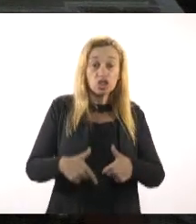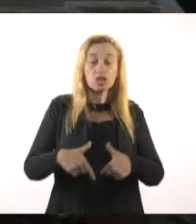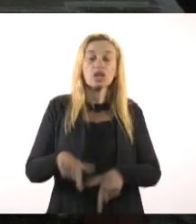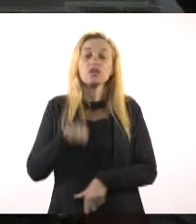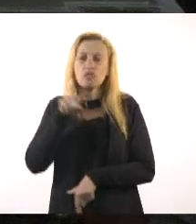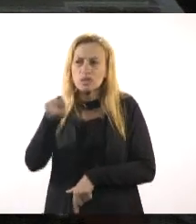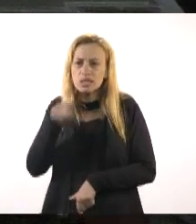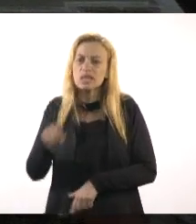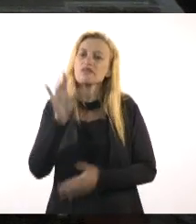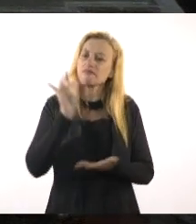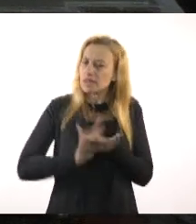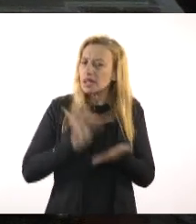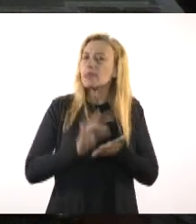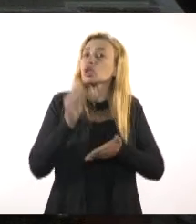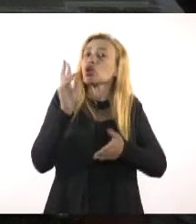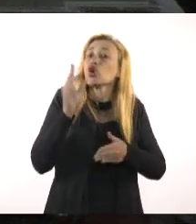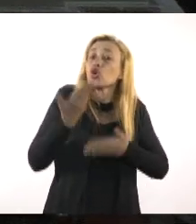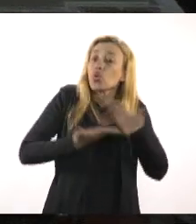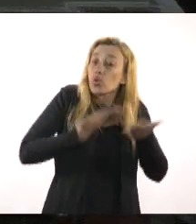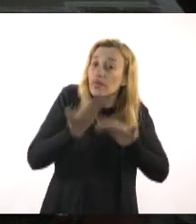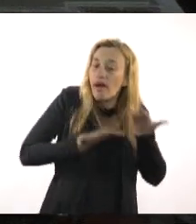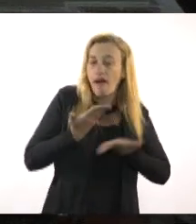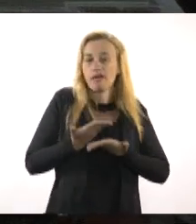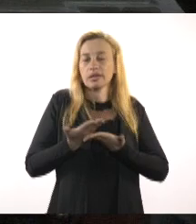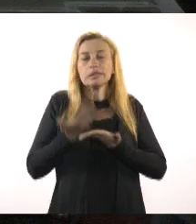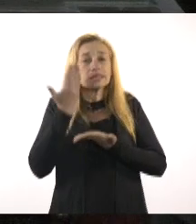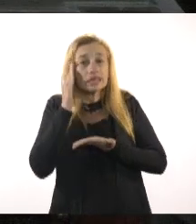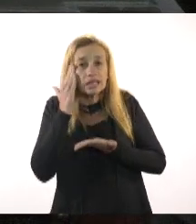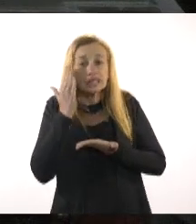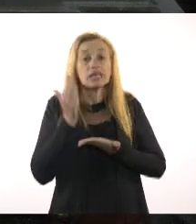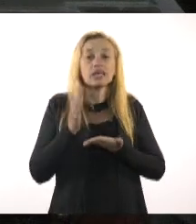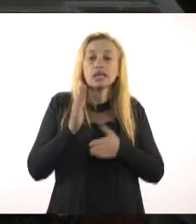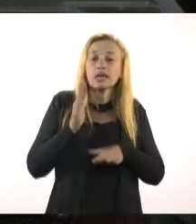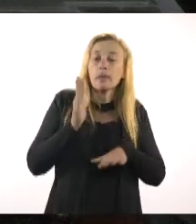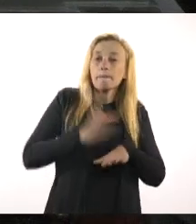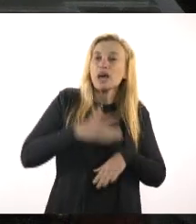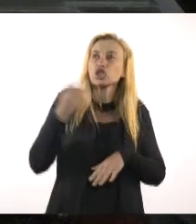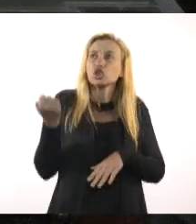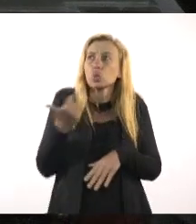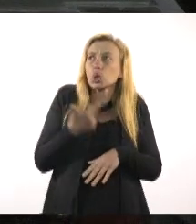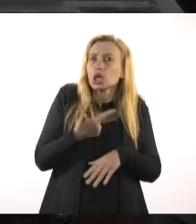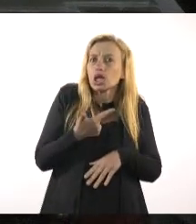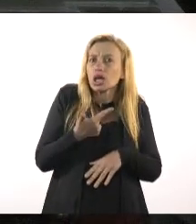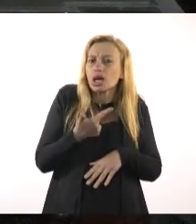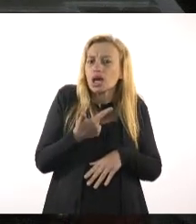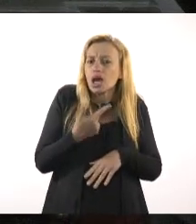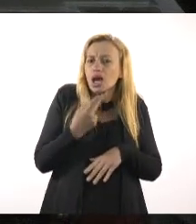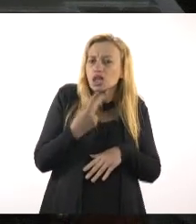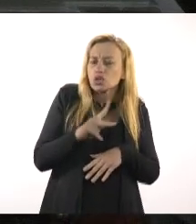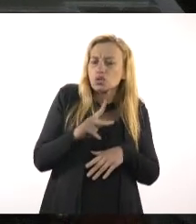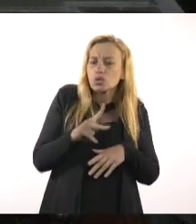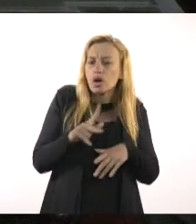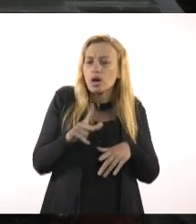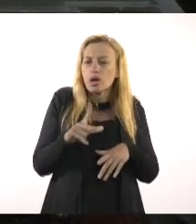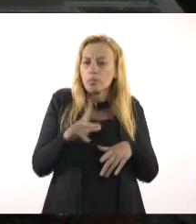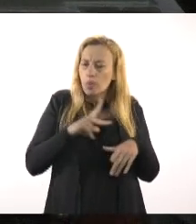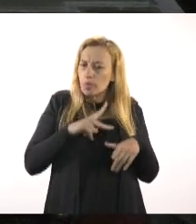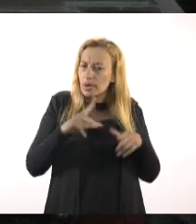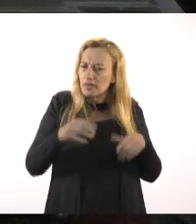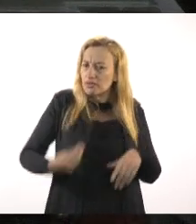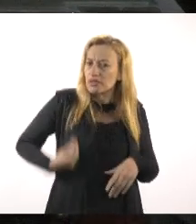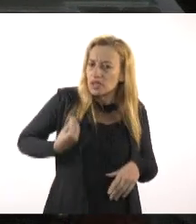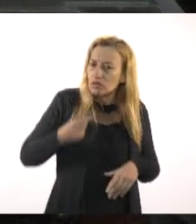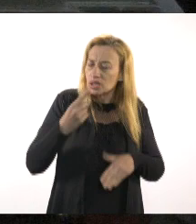você realmente cuidar, de você entender que mais do que a sua própria jornada, você está num processo